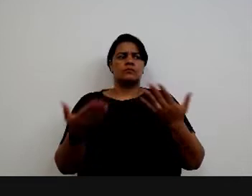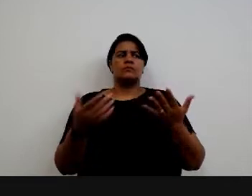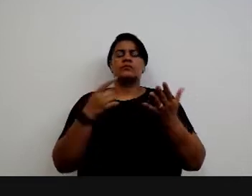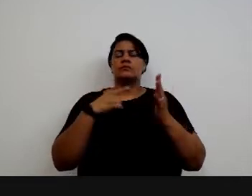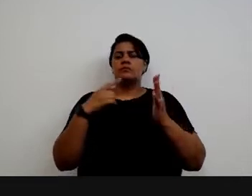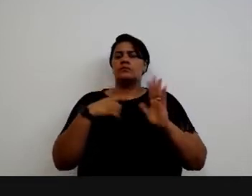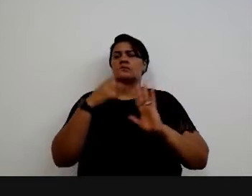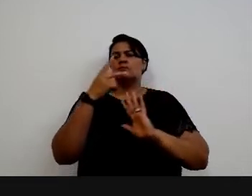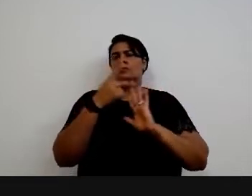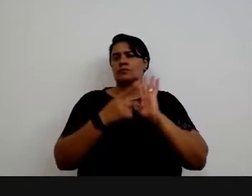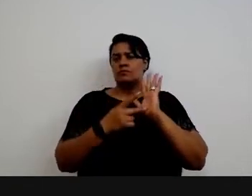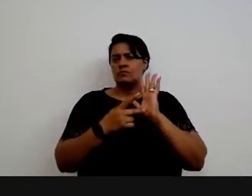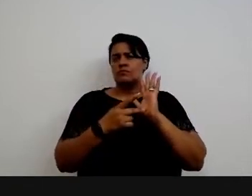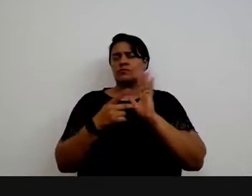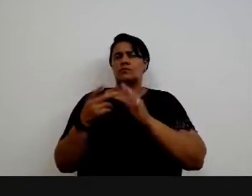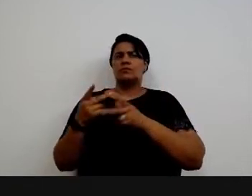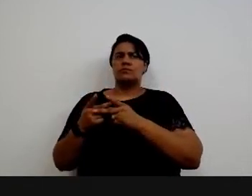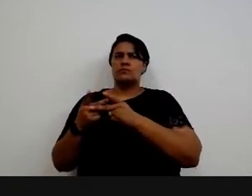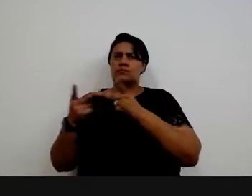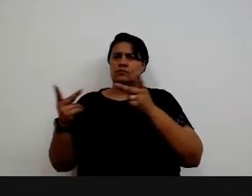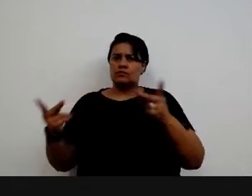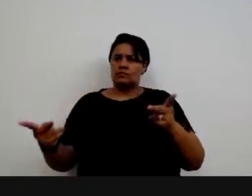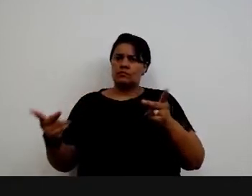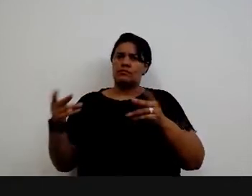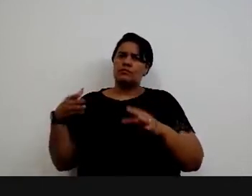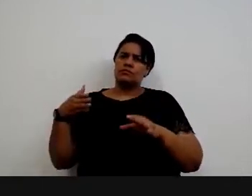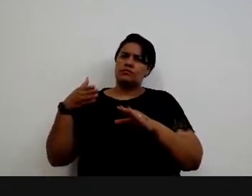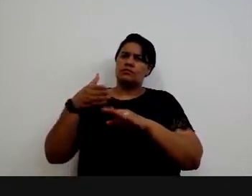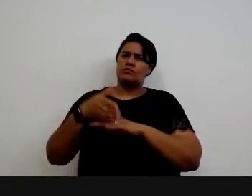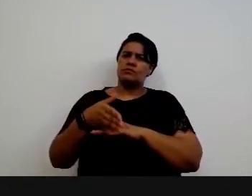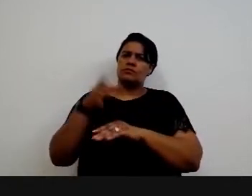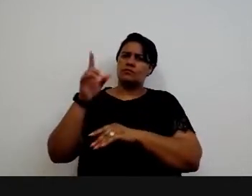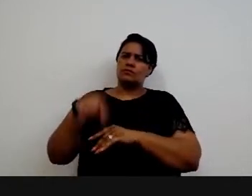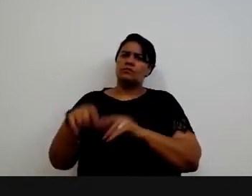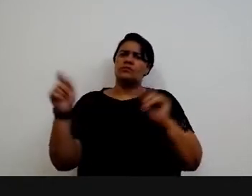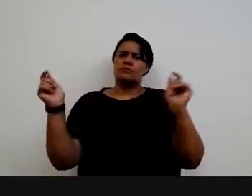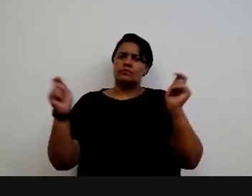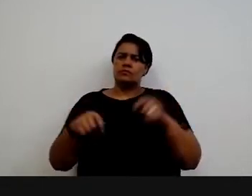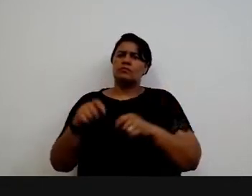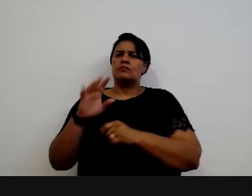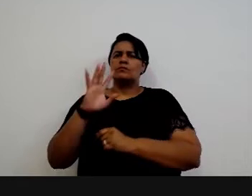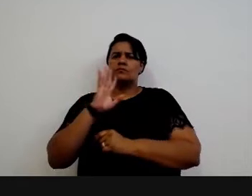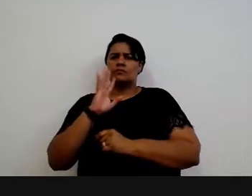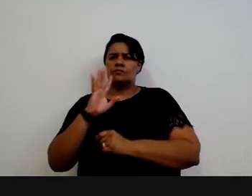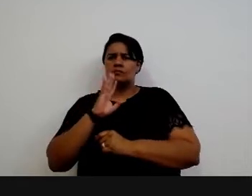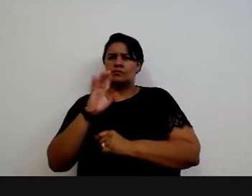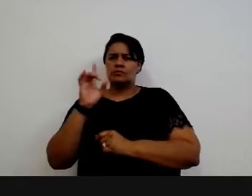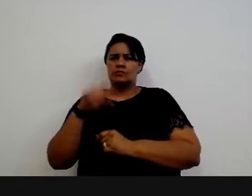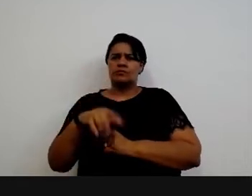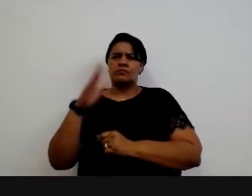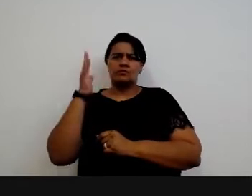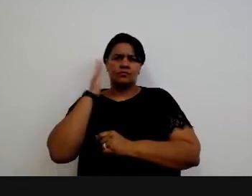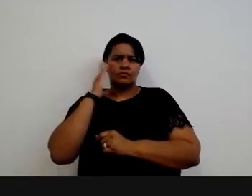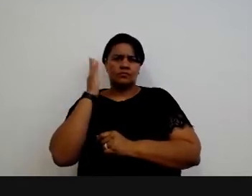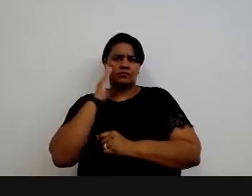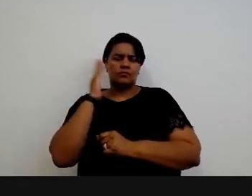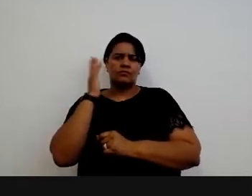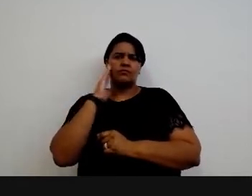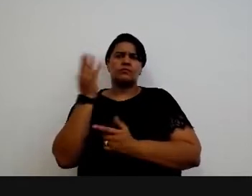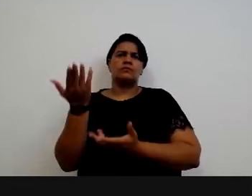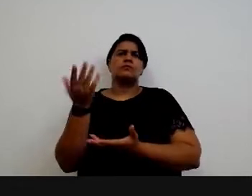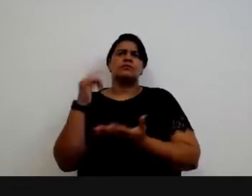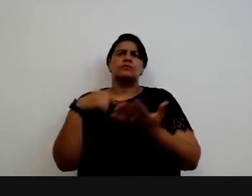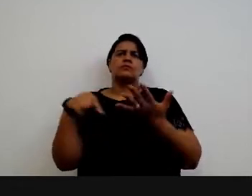projetos, visitas orientadas para que o parlamento possa ser conhecido, né, para que se conheça as funções do